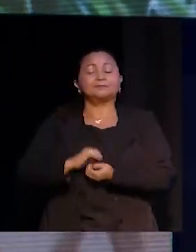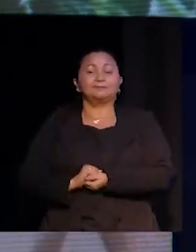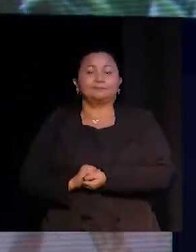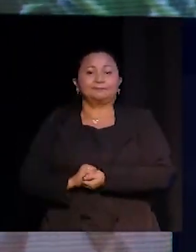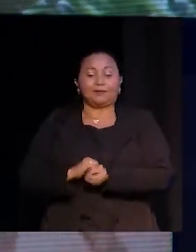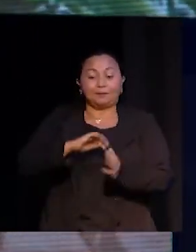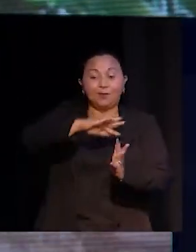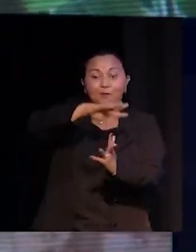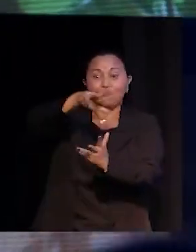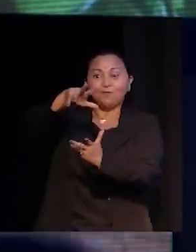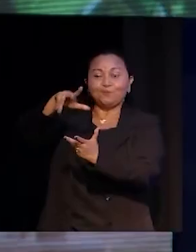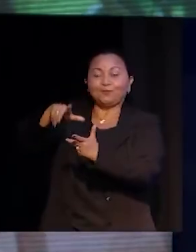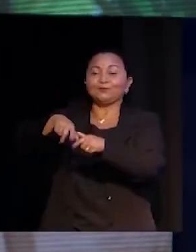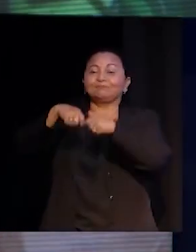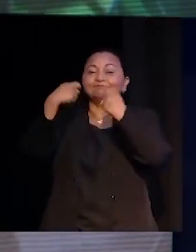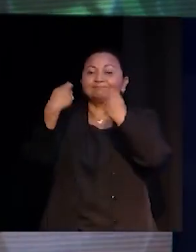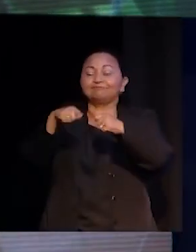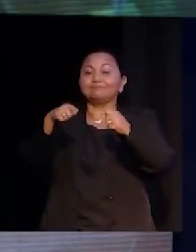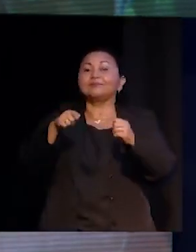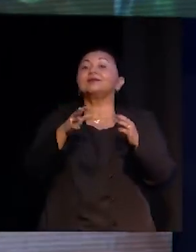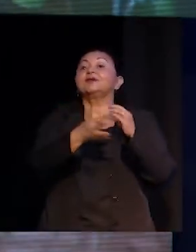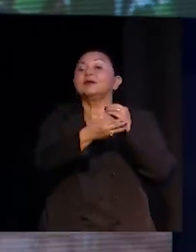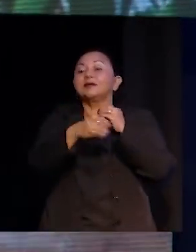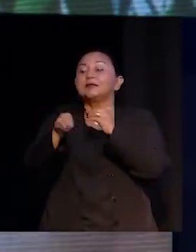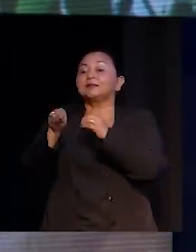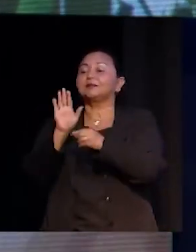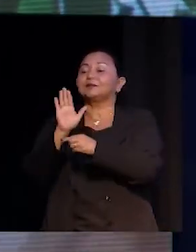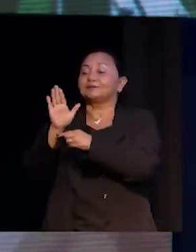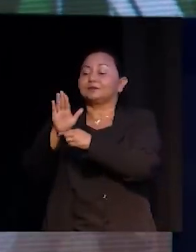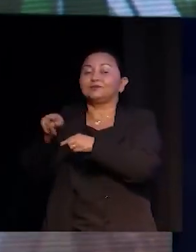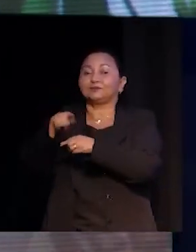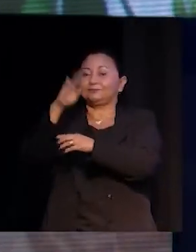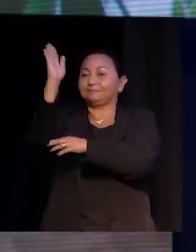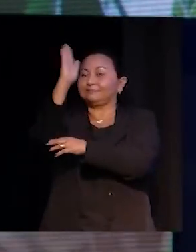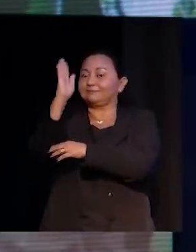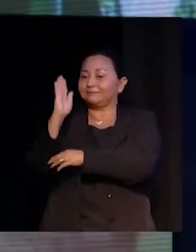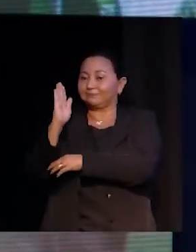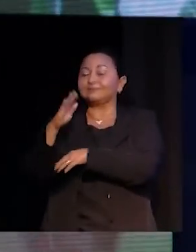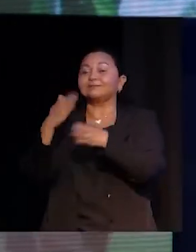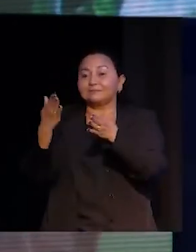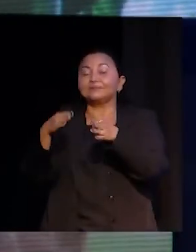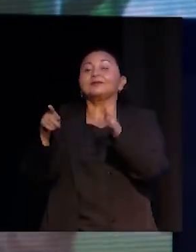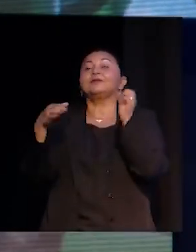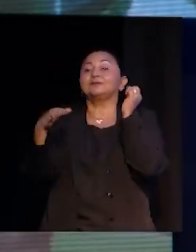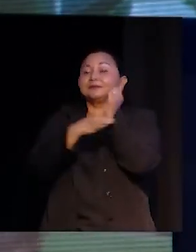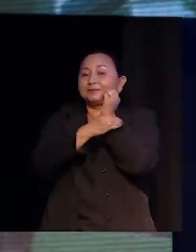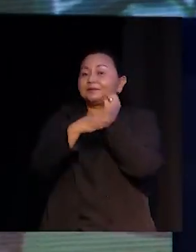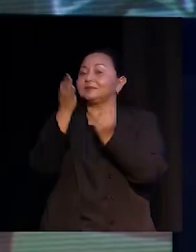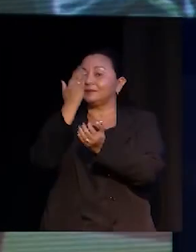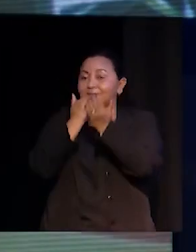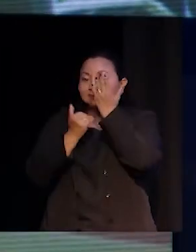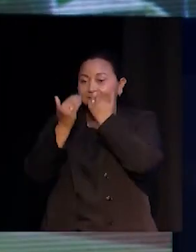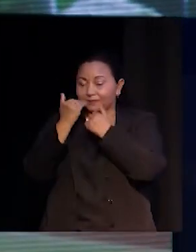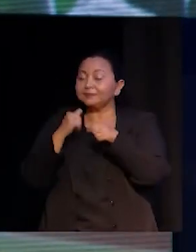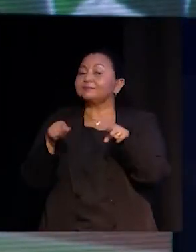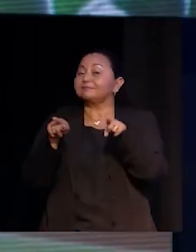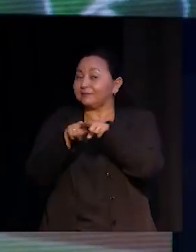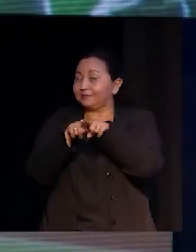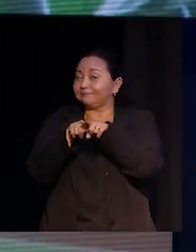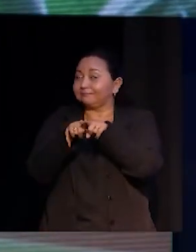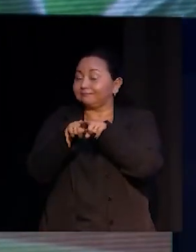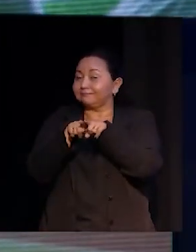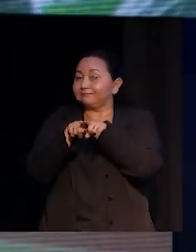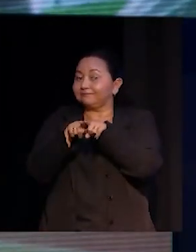O mundo vai precisar da contribuição brasileira para a segurança alimentar, e não só para a segurança alimentar.